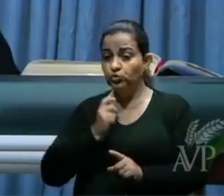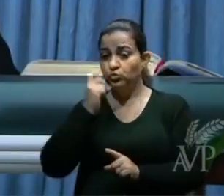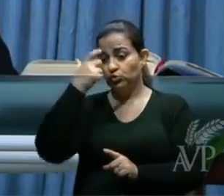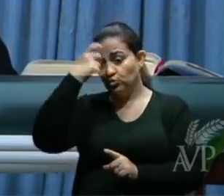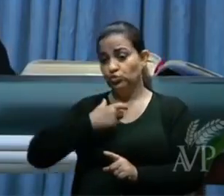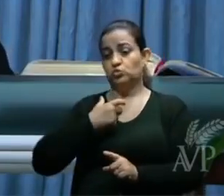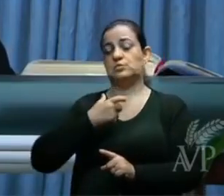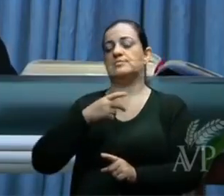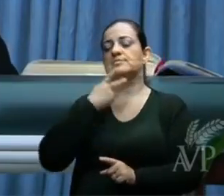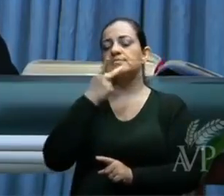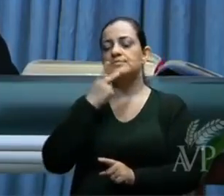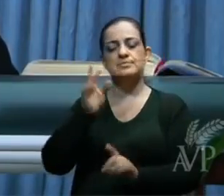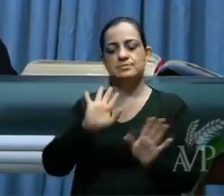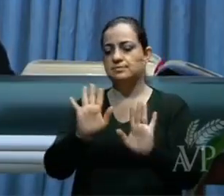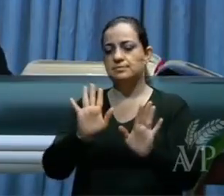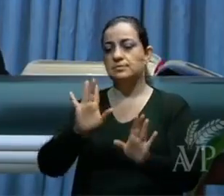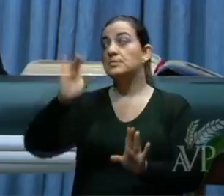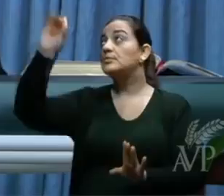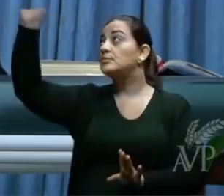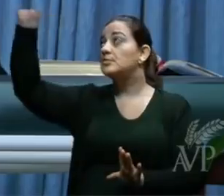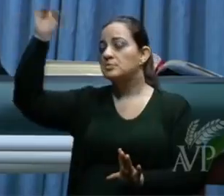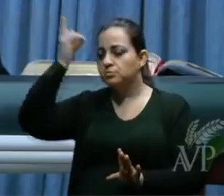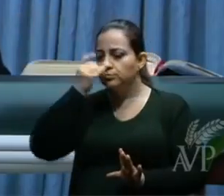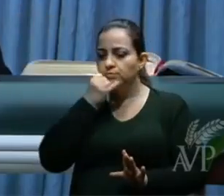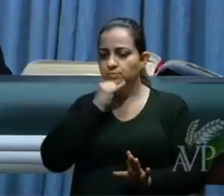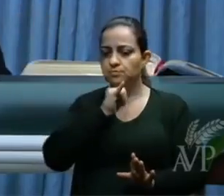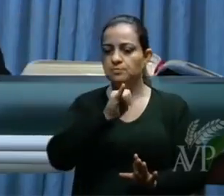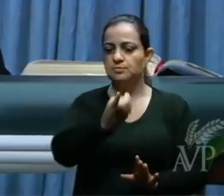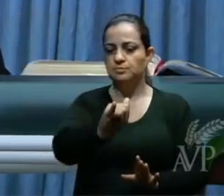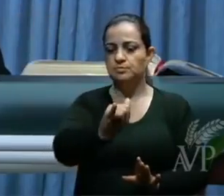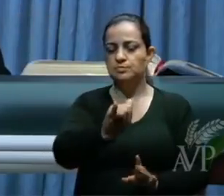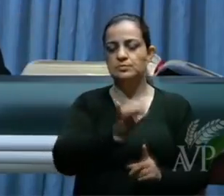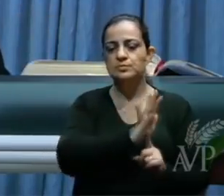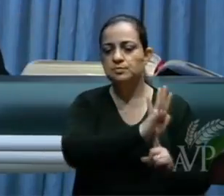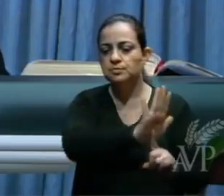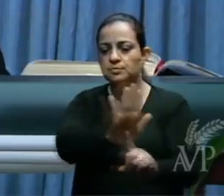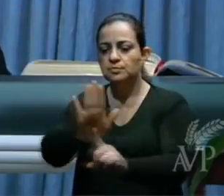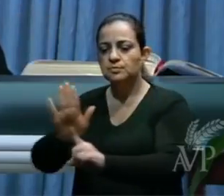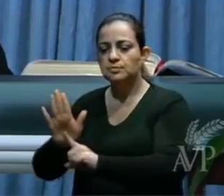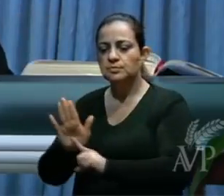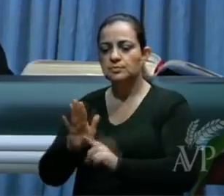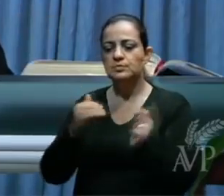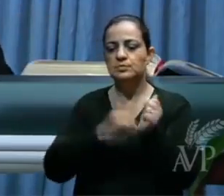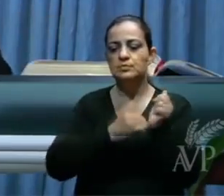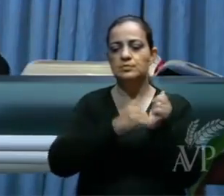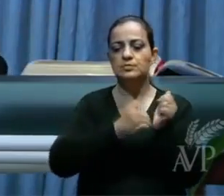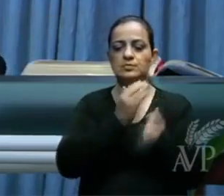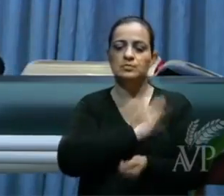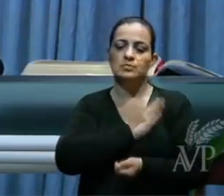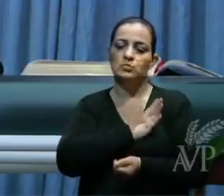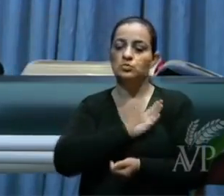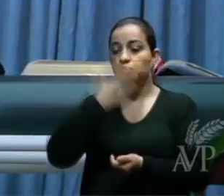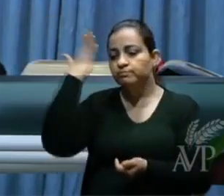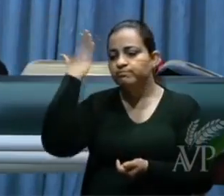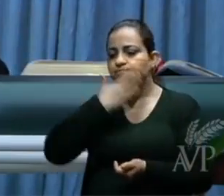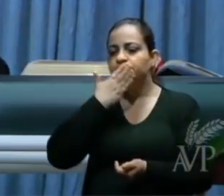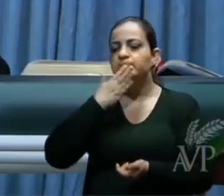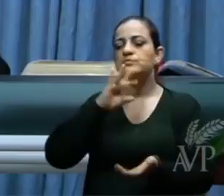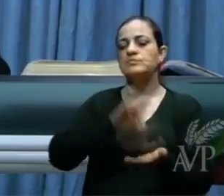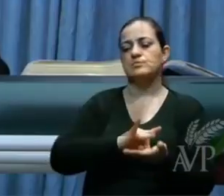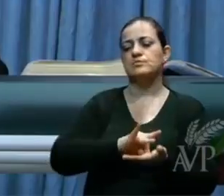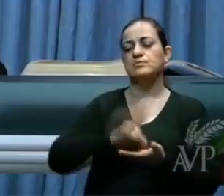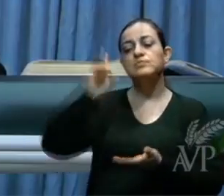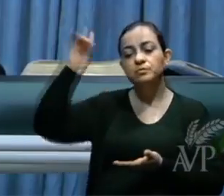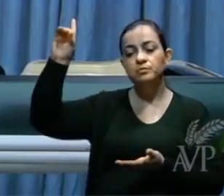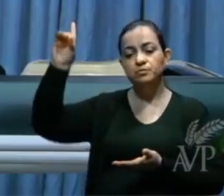de cerdedo fazendo mas é o próprio deus revelando os segredos dos corações cumprindo o que ele